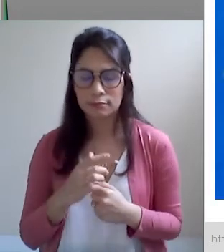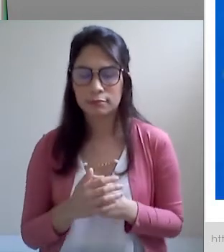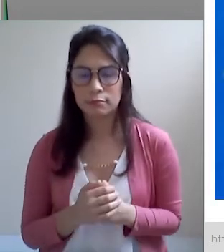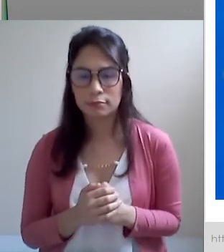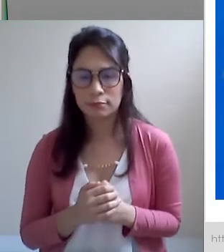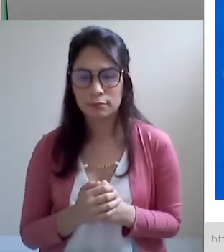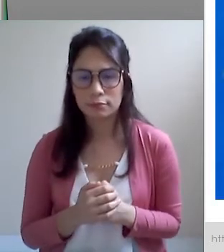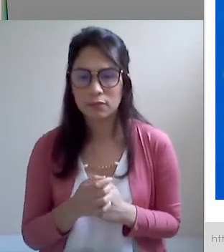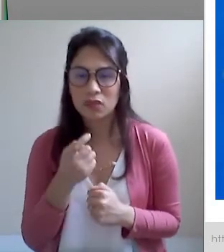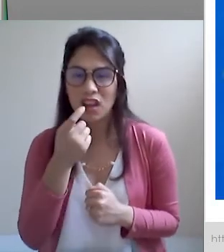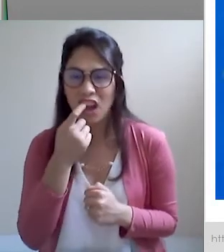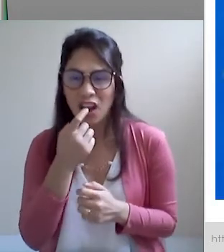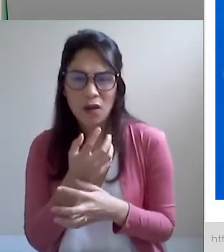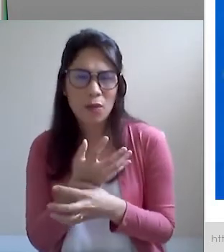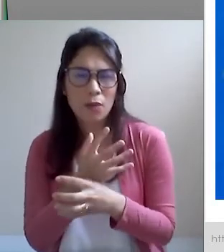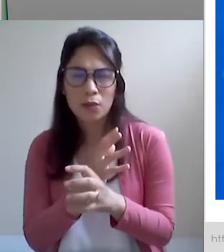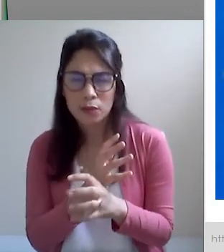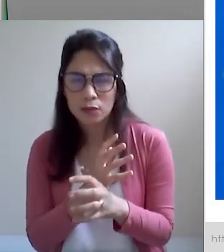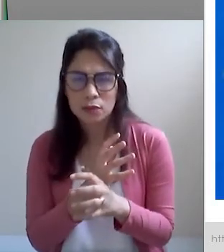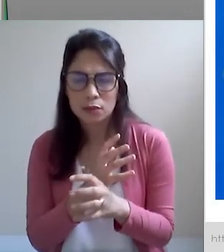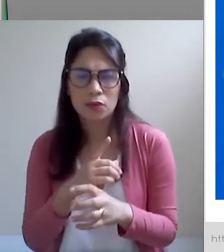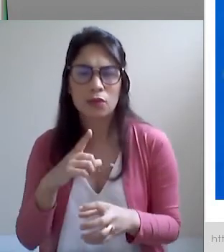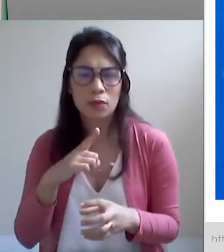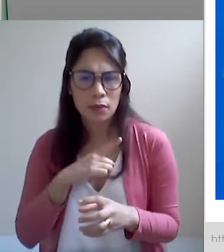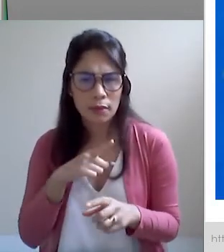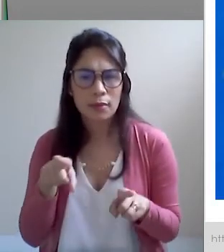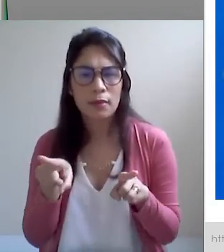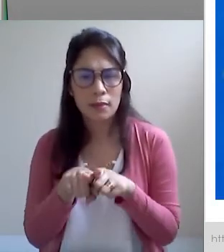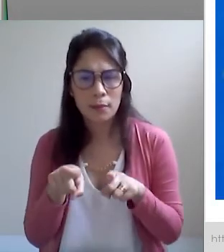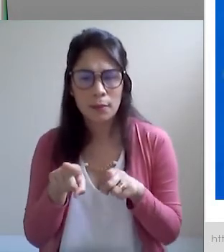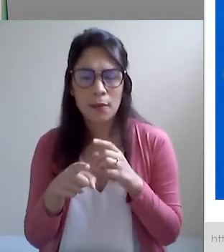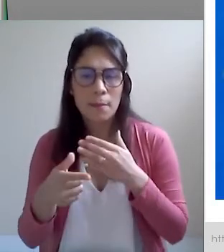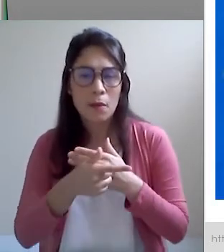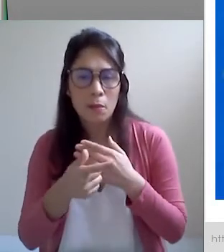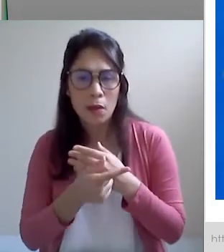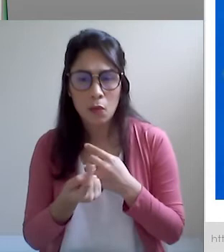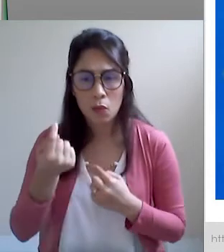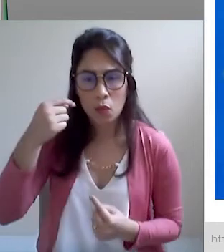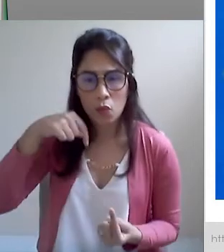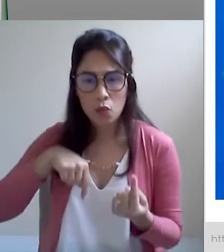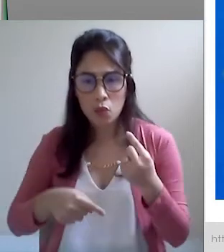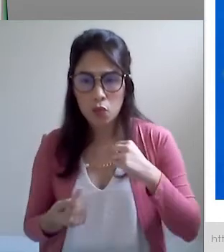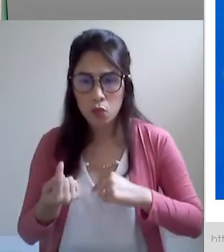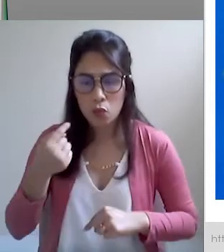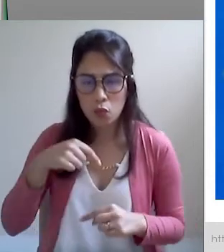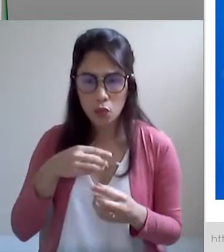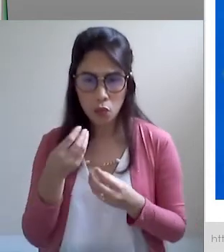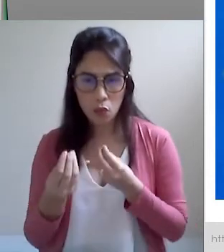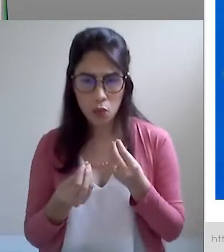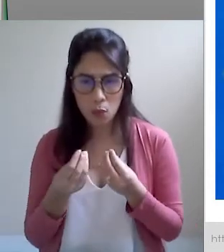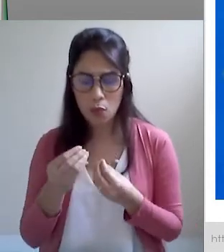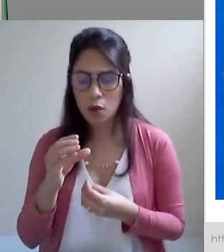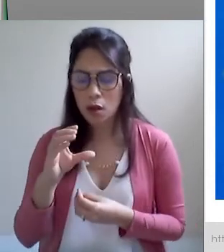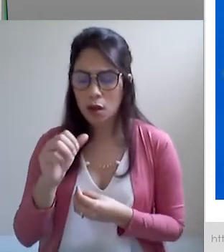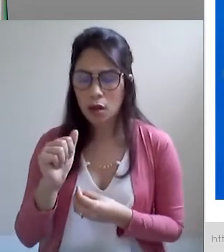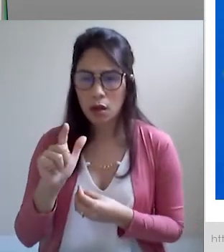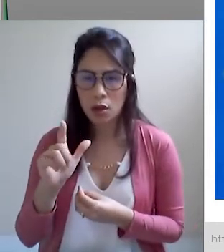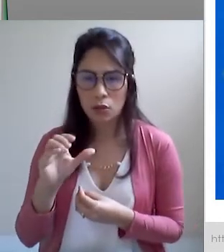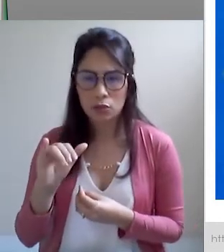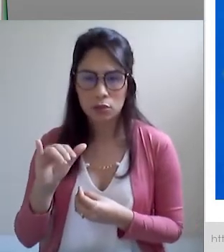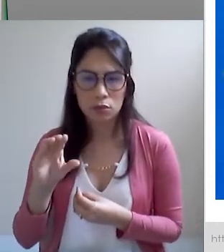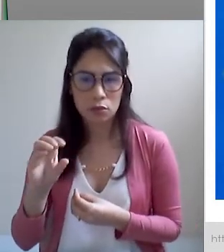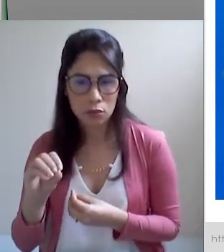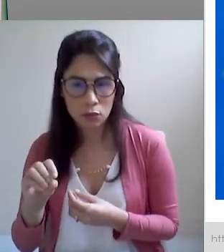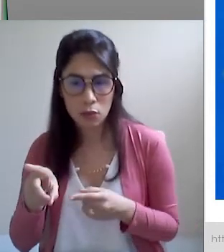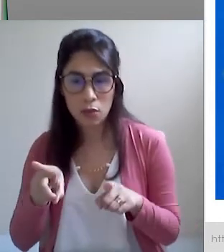O osso também apresenta função metabólica, como fonte de cálcio e mantendo o controle dos níveis